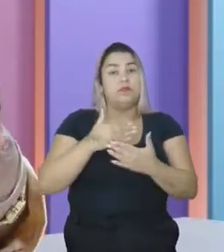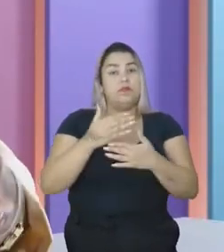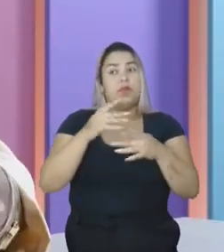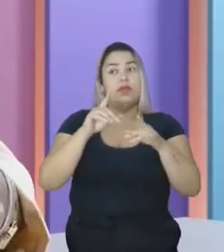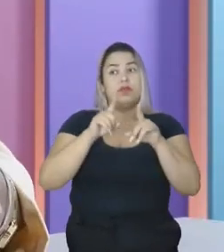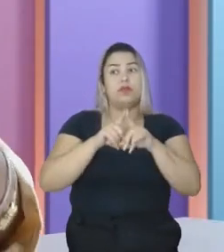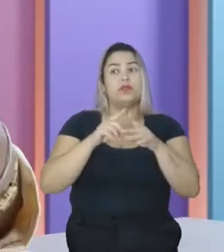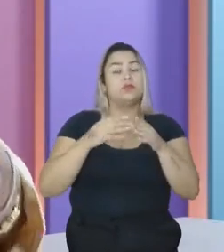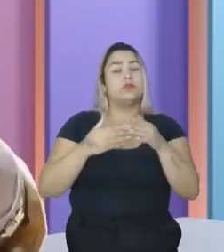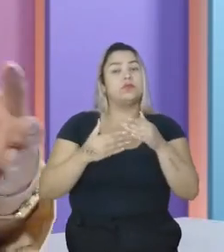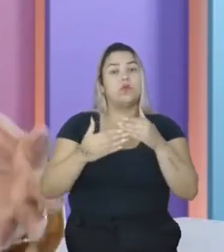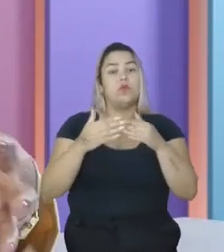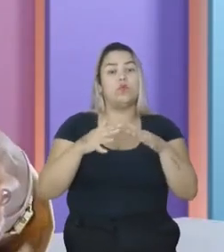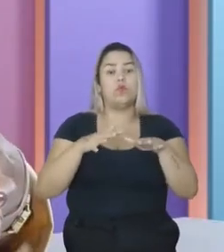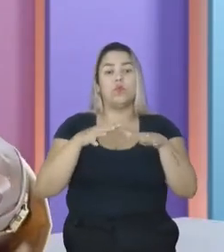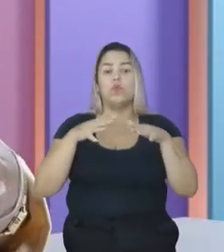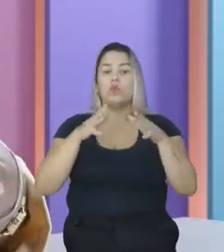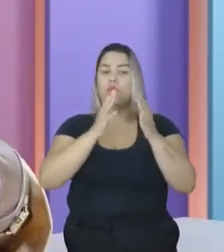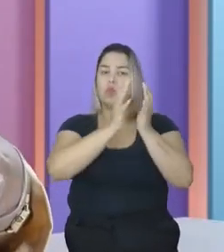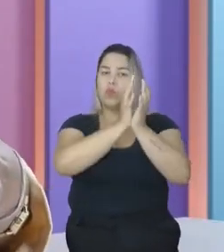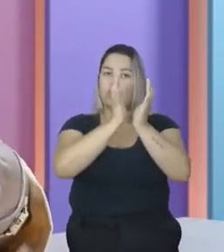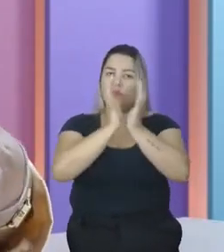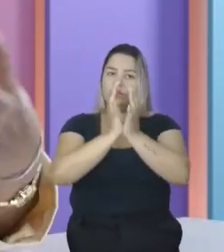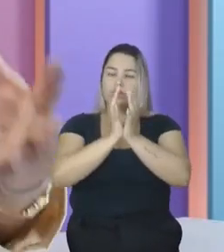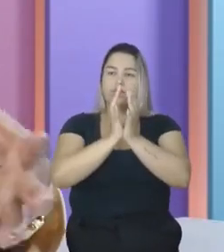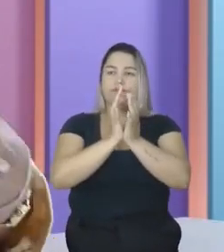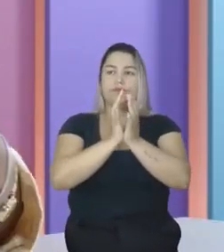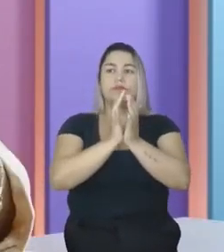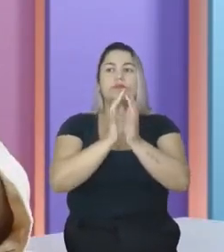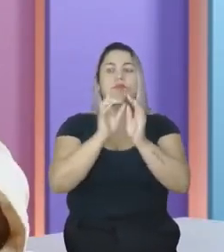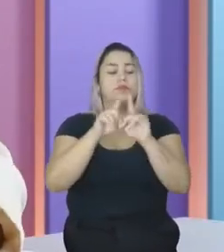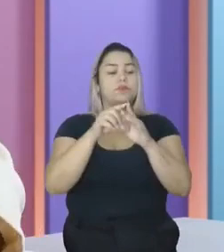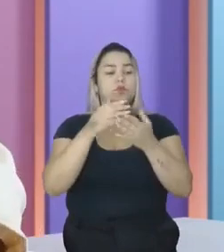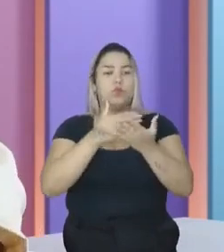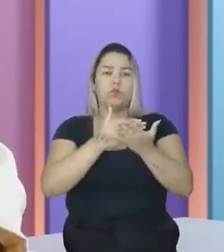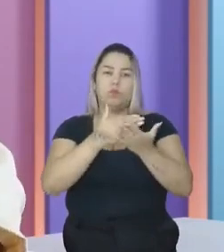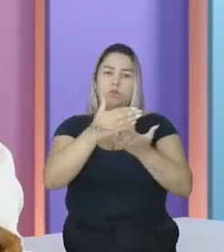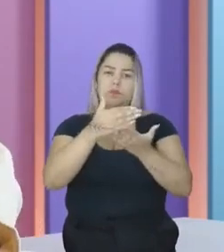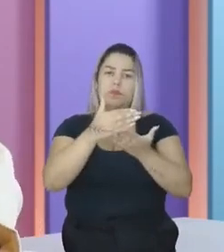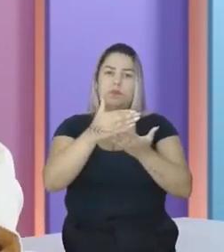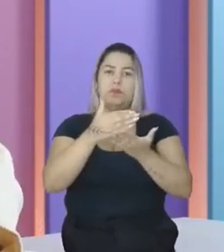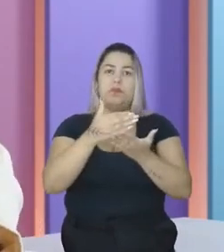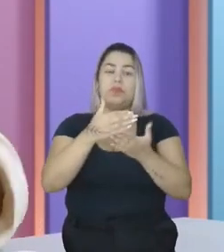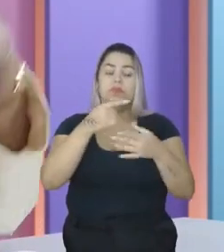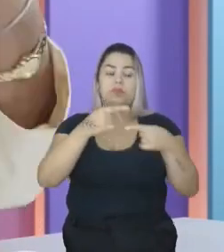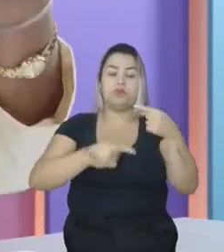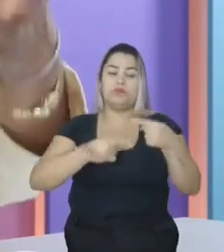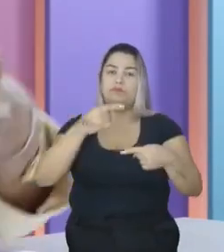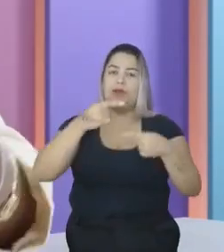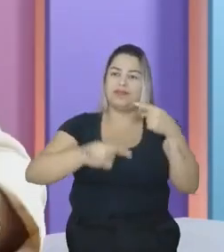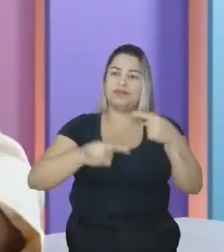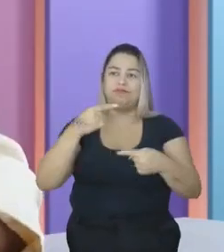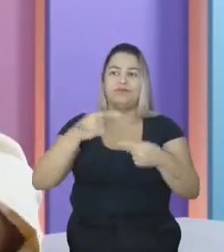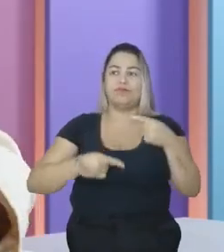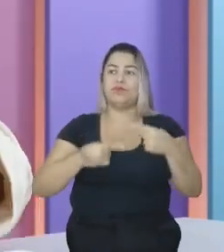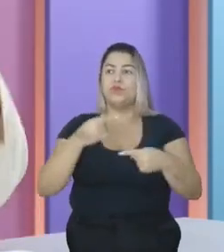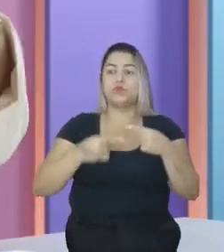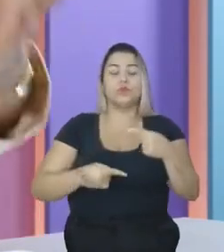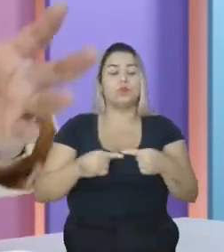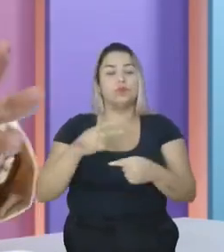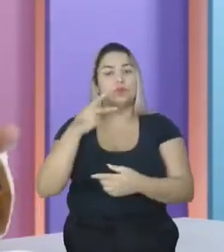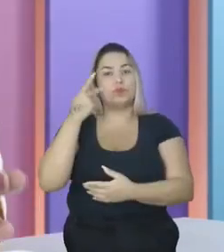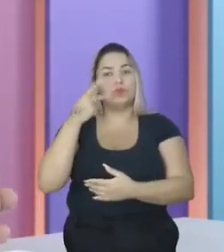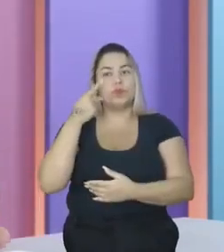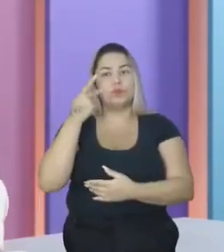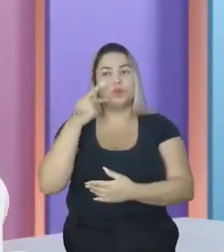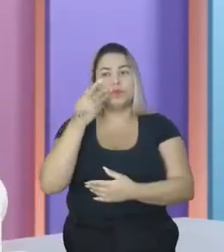marcha é constituído um grupo interministerial que começa a debater as possíveis políticas públicas.